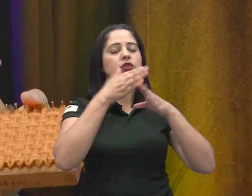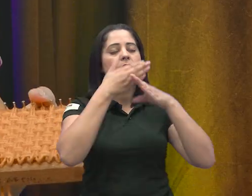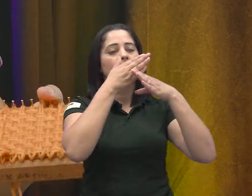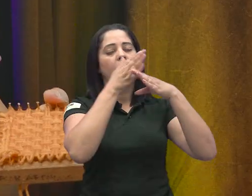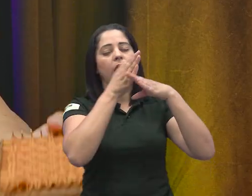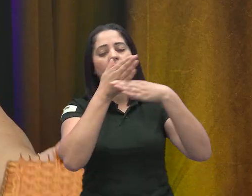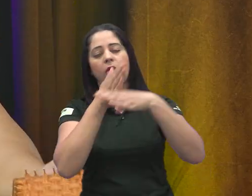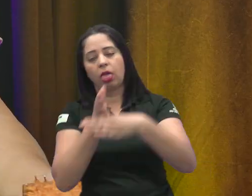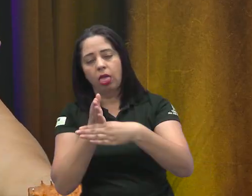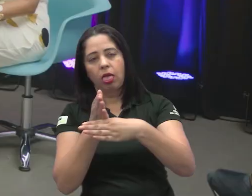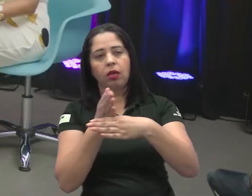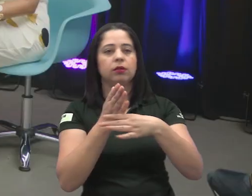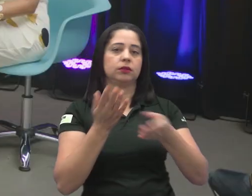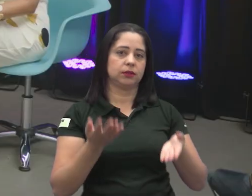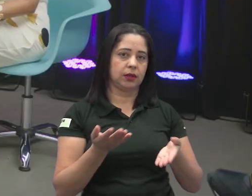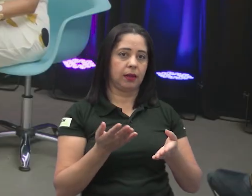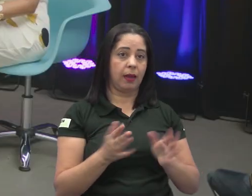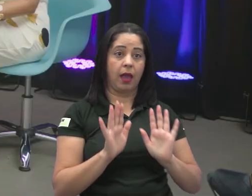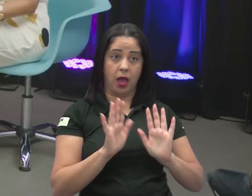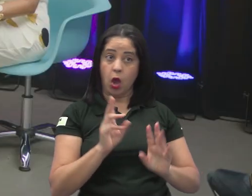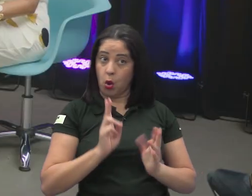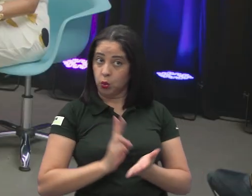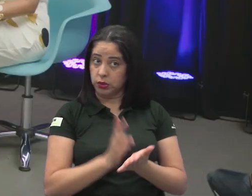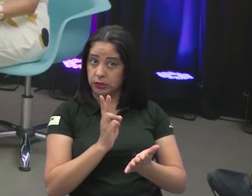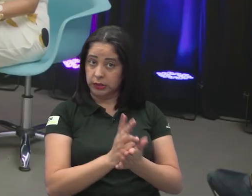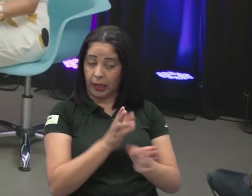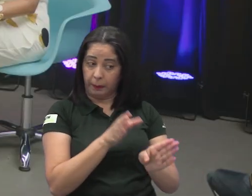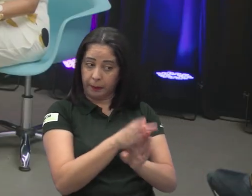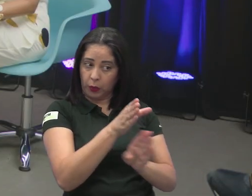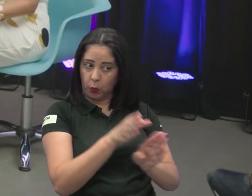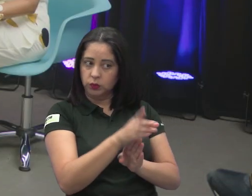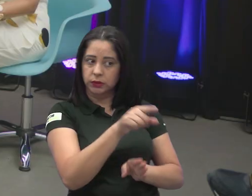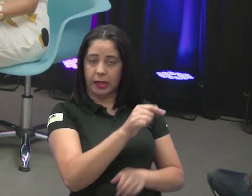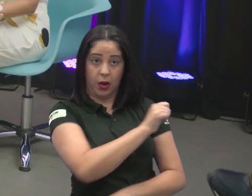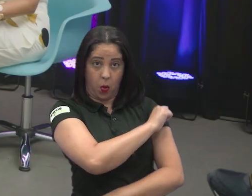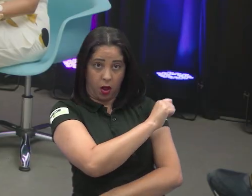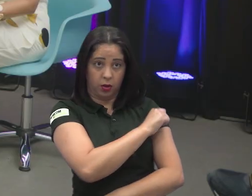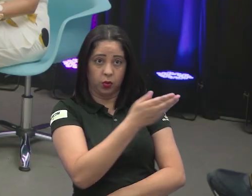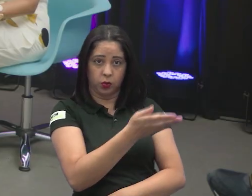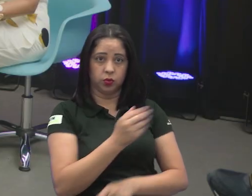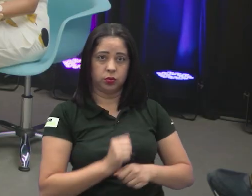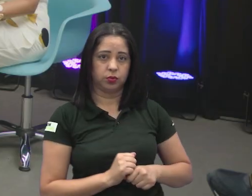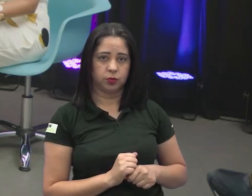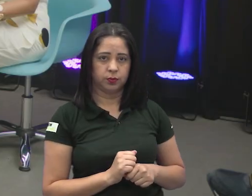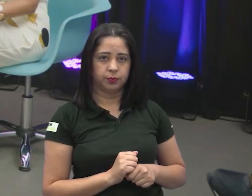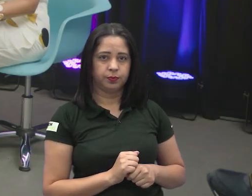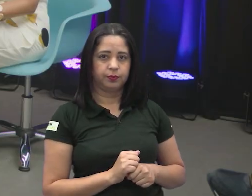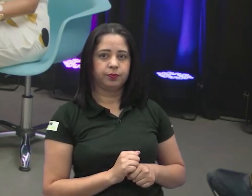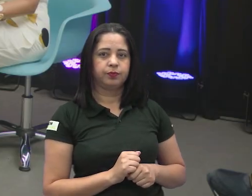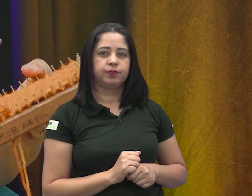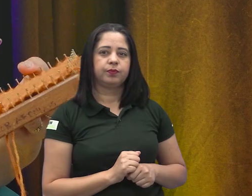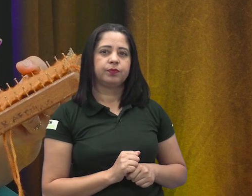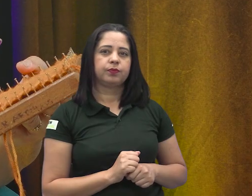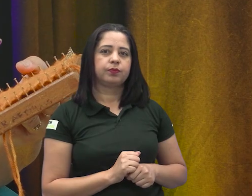É. E o que eu gosto muito de dizer para os meus alunos, né, que eu sou arte educadora, né, então,